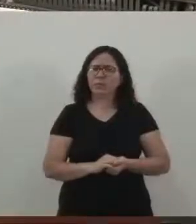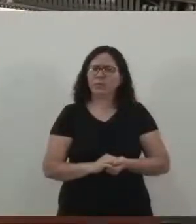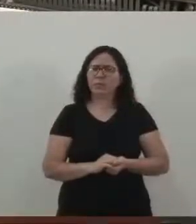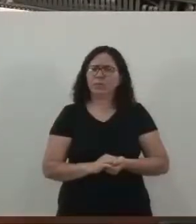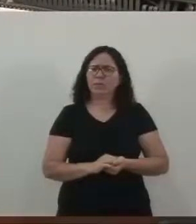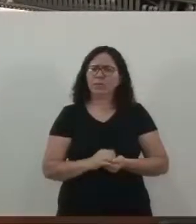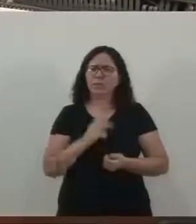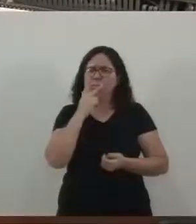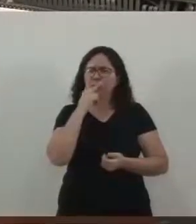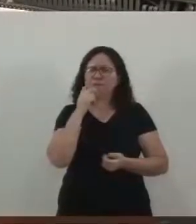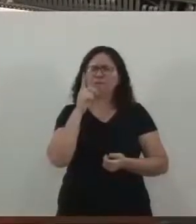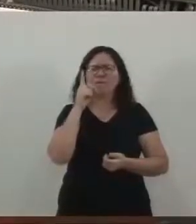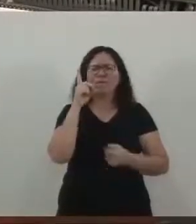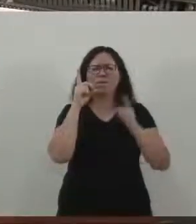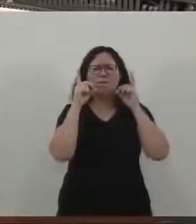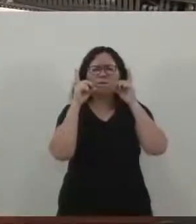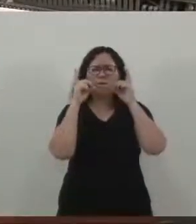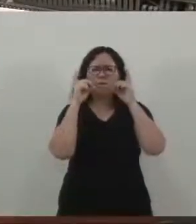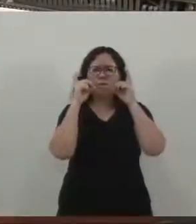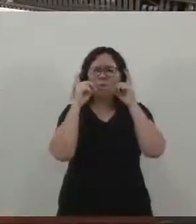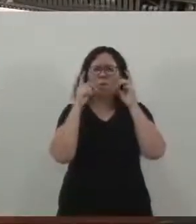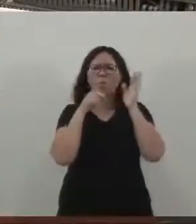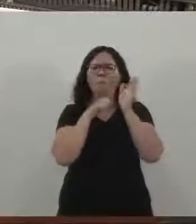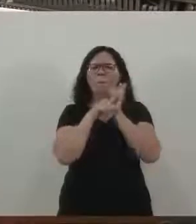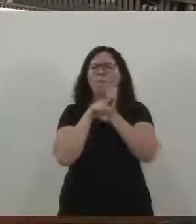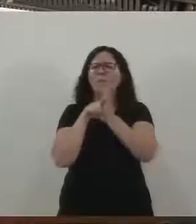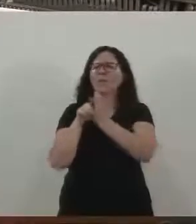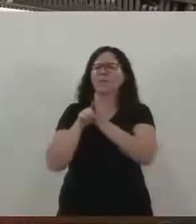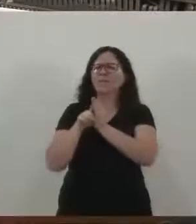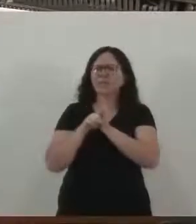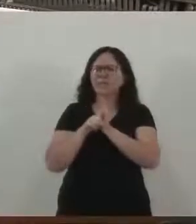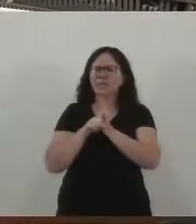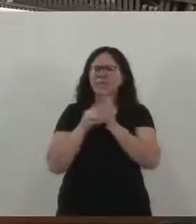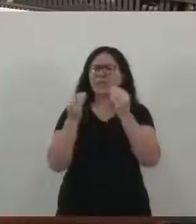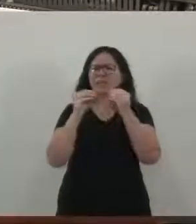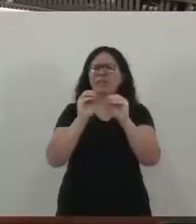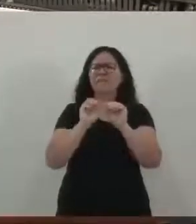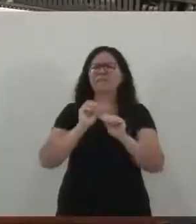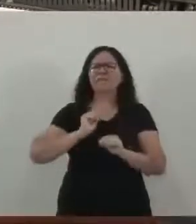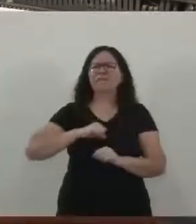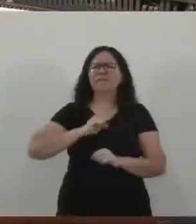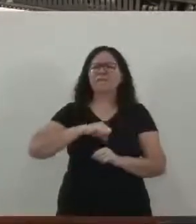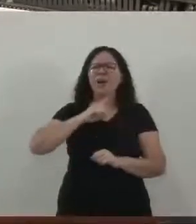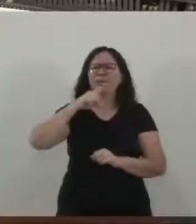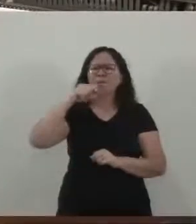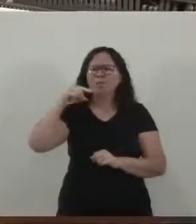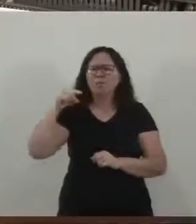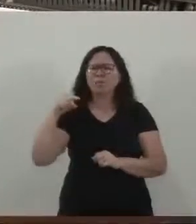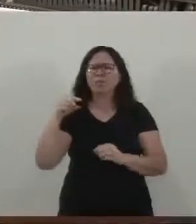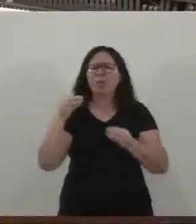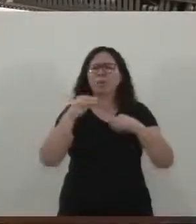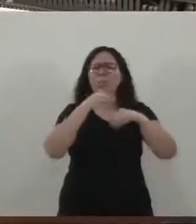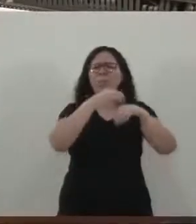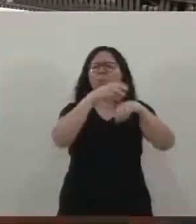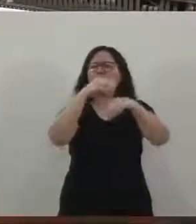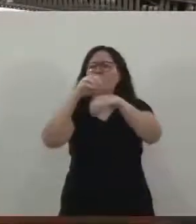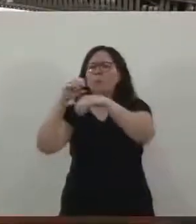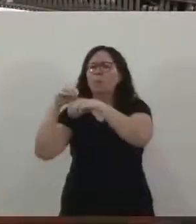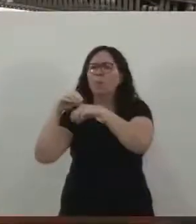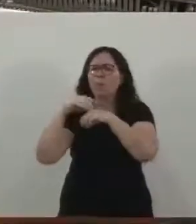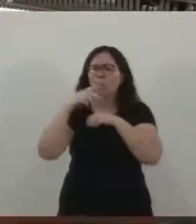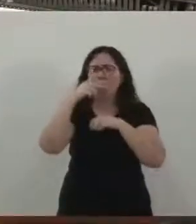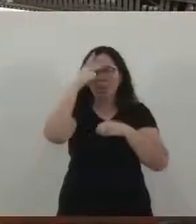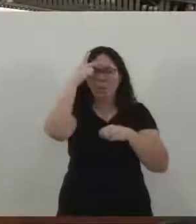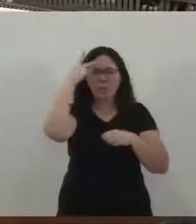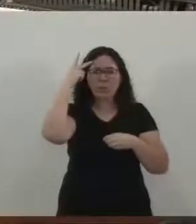suposta foto de pesquisa, nem uma pesquisa, mas alguém fez uma montagem absurda e pessoas foram